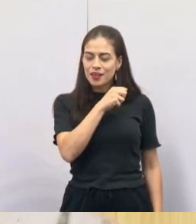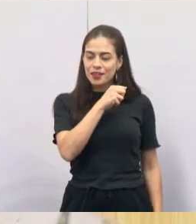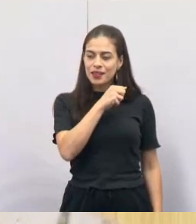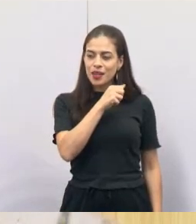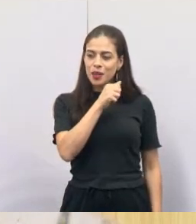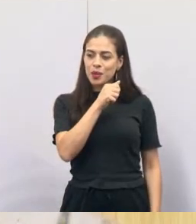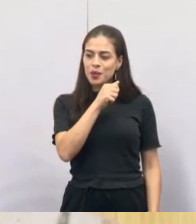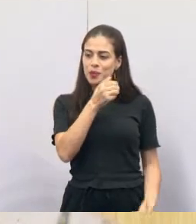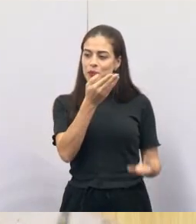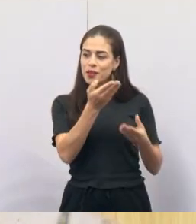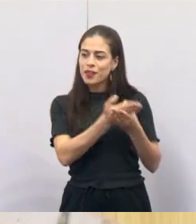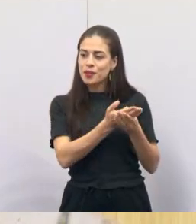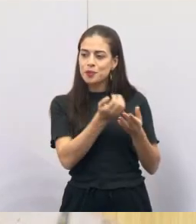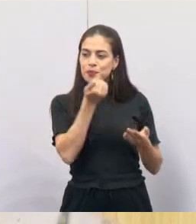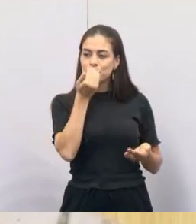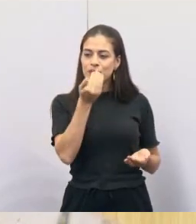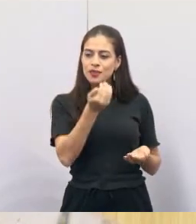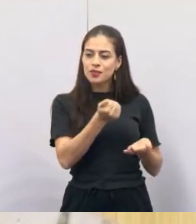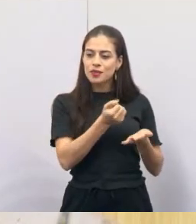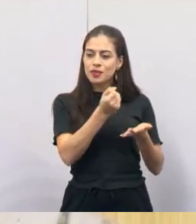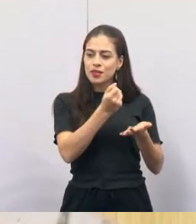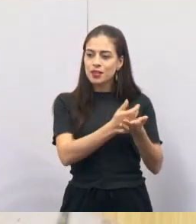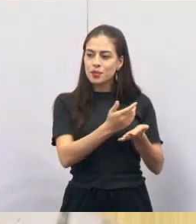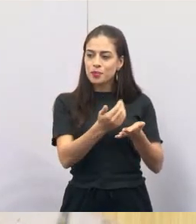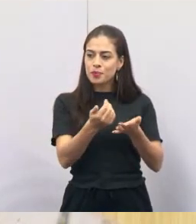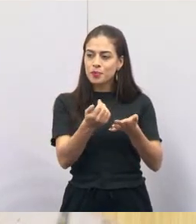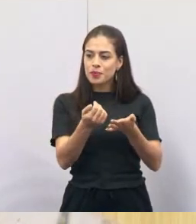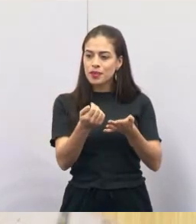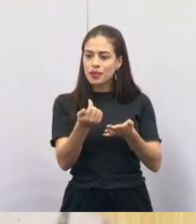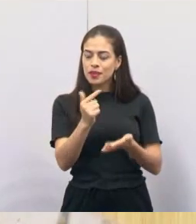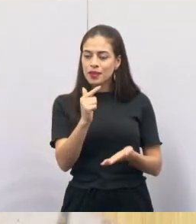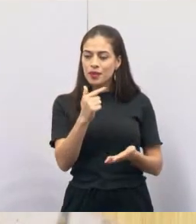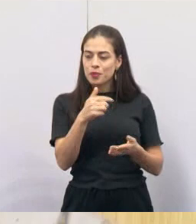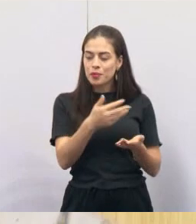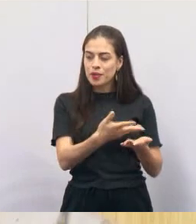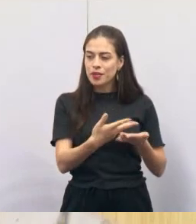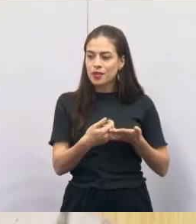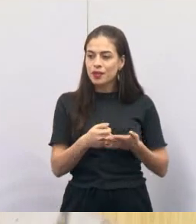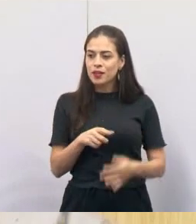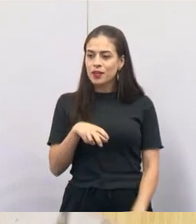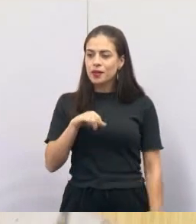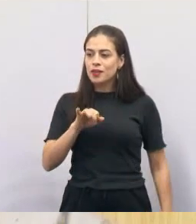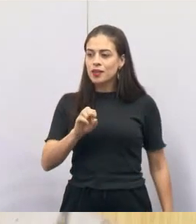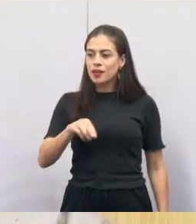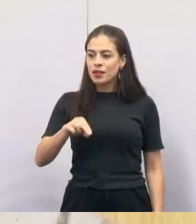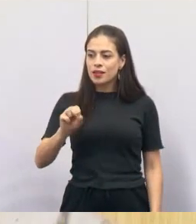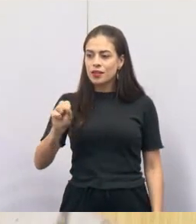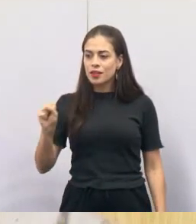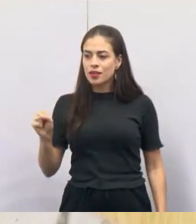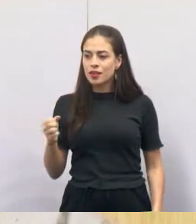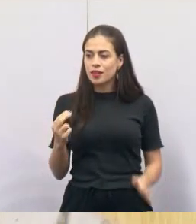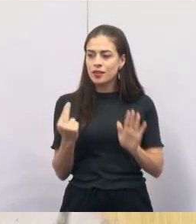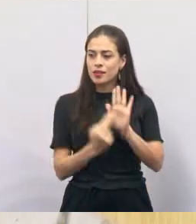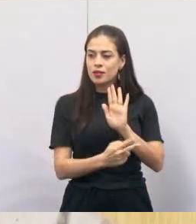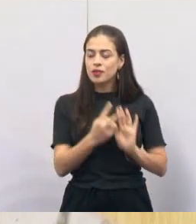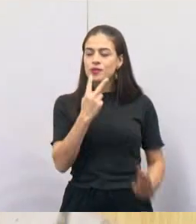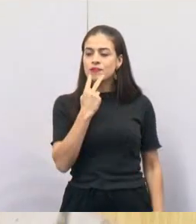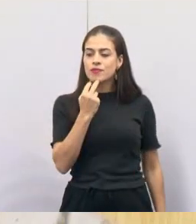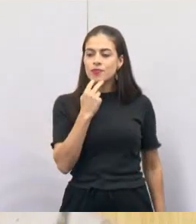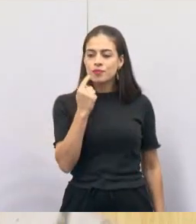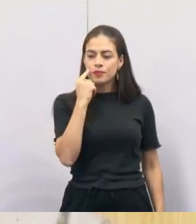nos processos de pedido de emissão e pagamento não recebido no posto do INSS, município de Jacareí. Autoria, vereador Valmido Meia